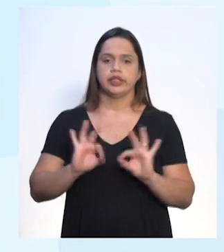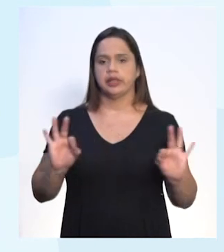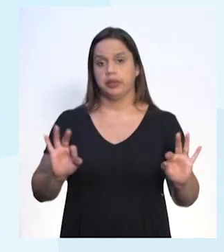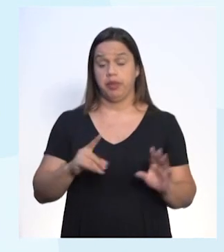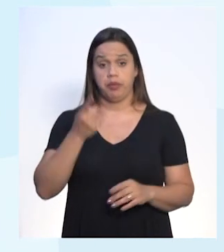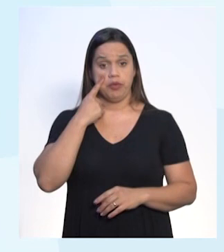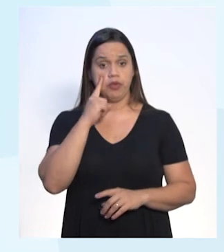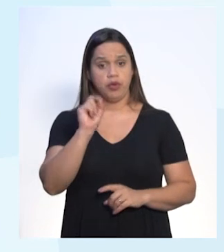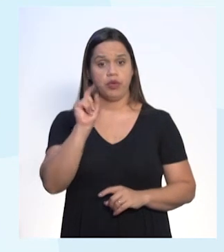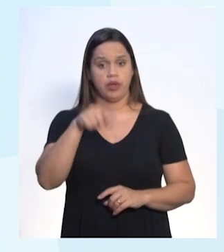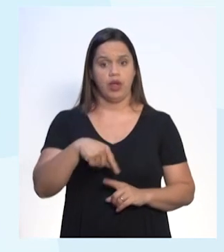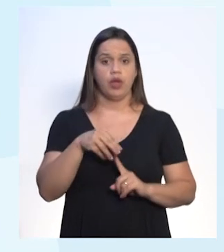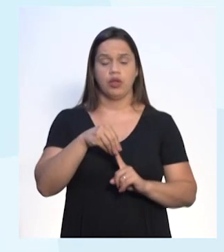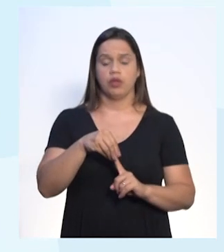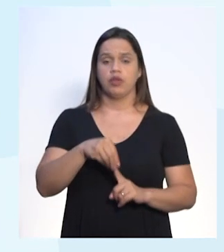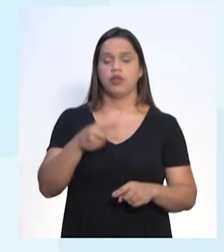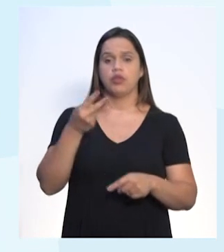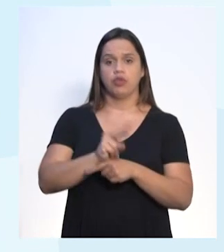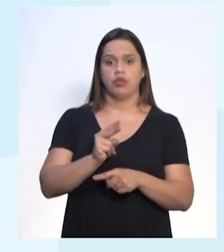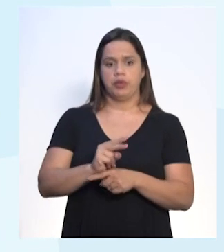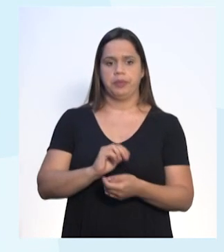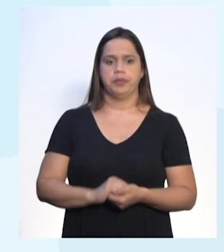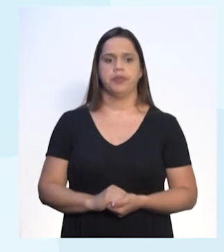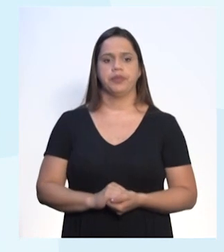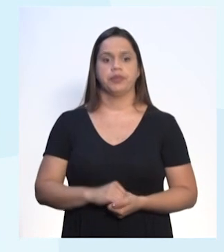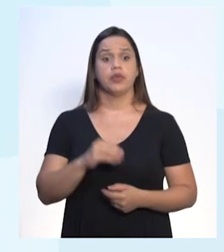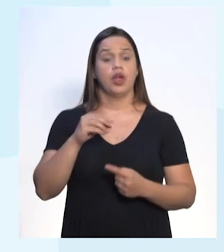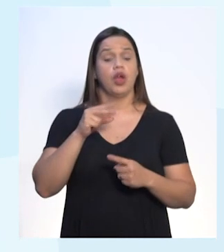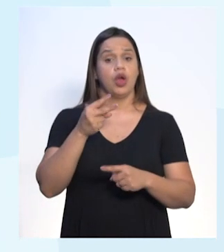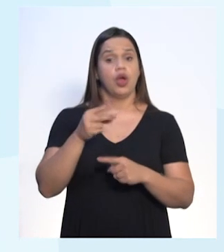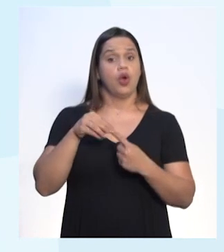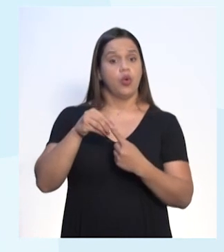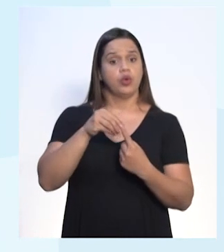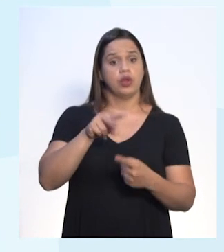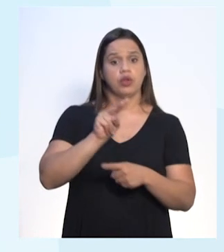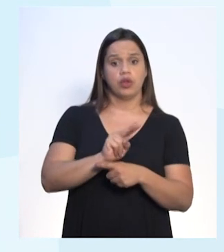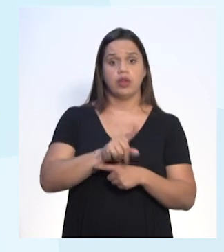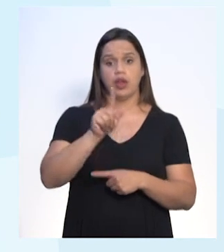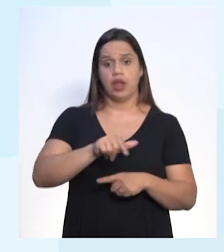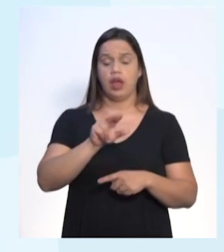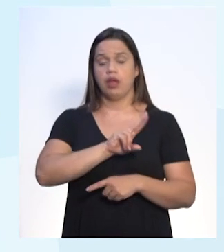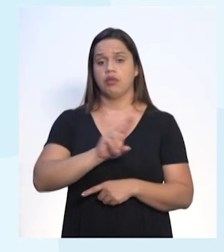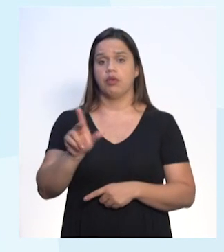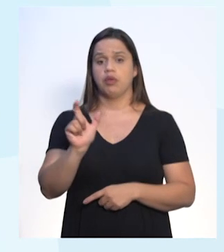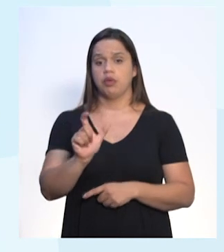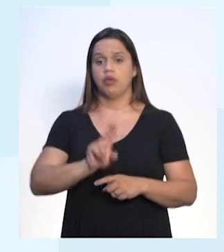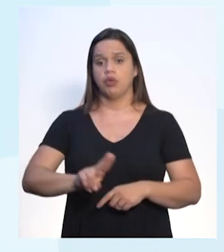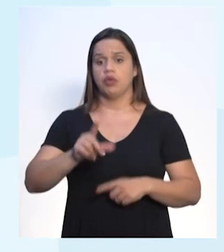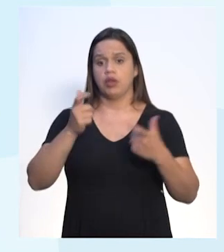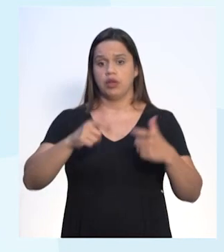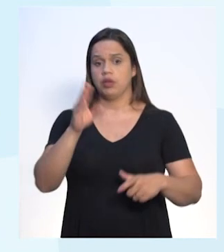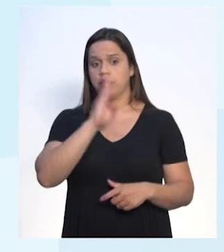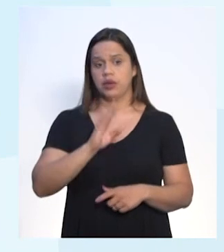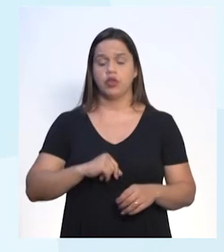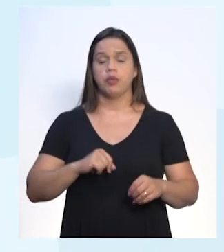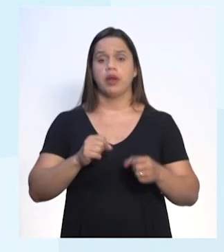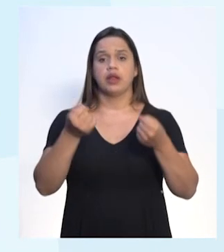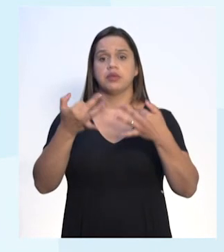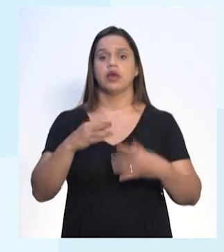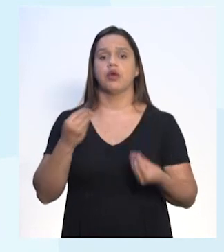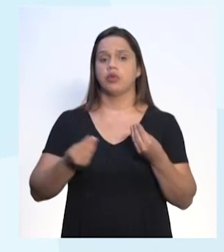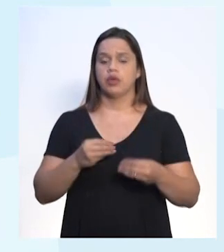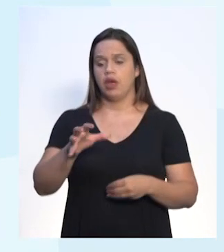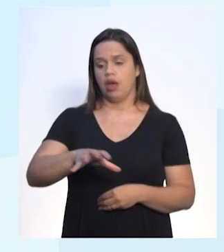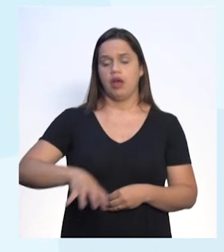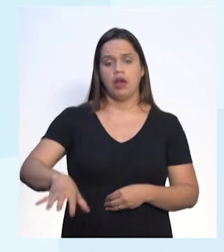ver o que são unidades de conservação. Unidade de conservação é um termo utilizado no Brasil para definir as áreas instituídas